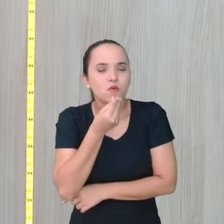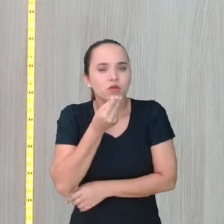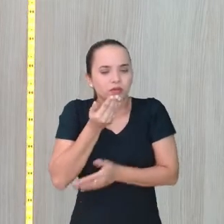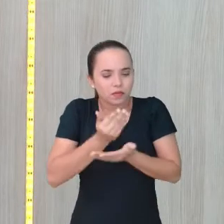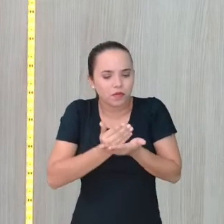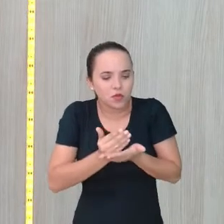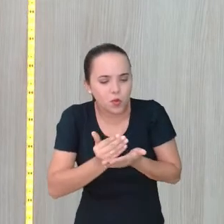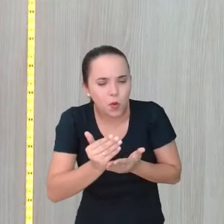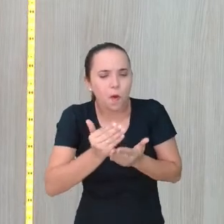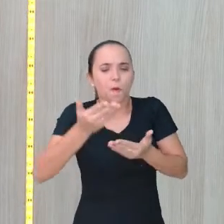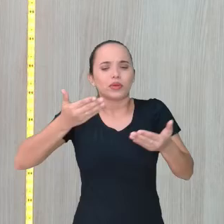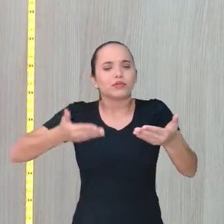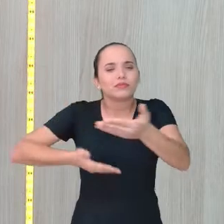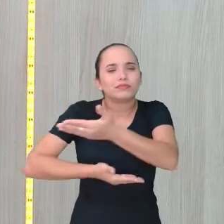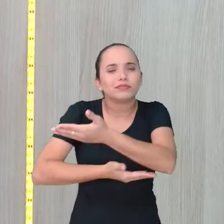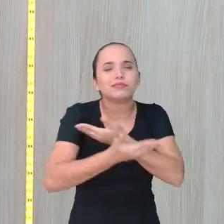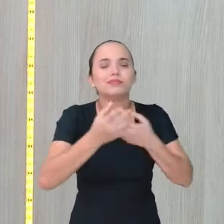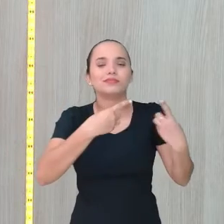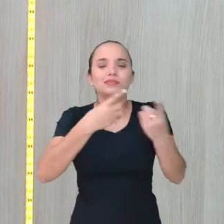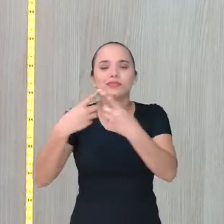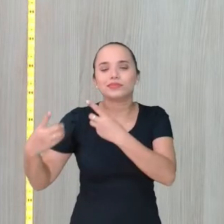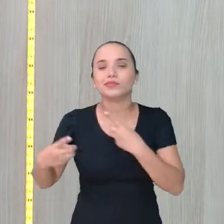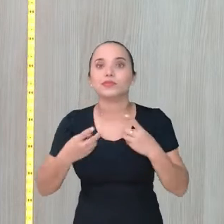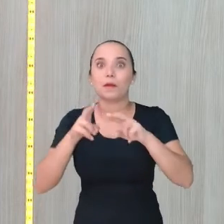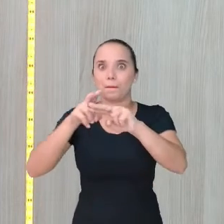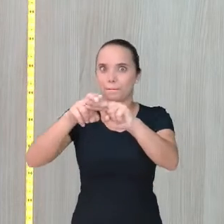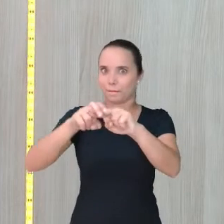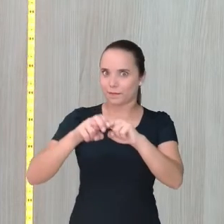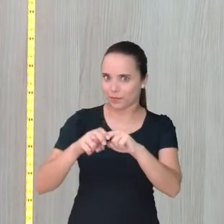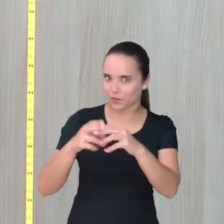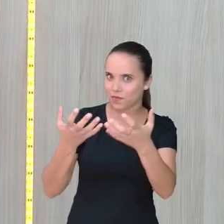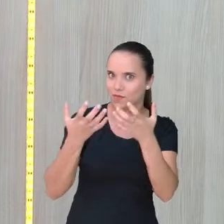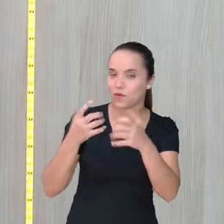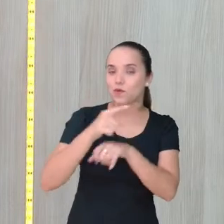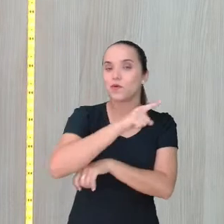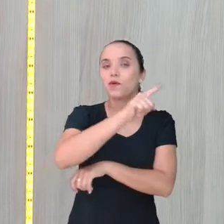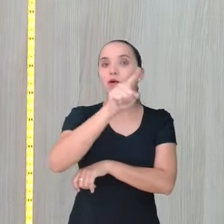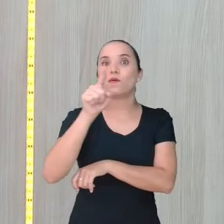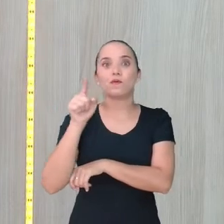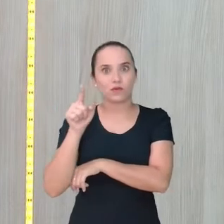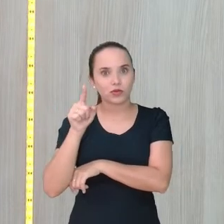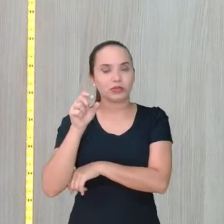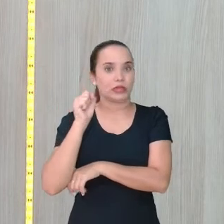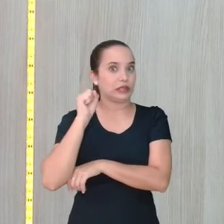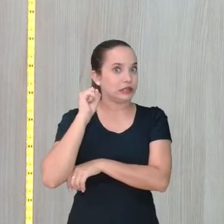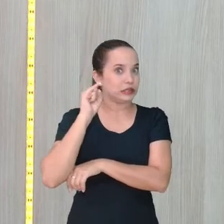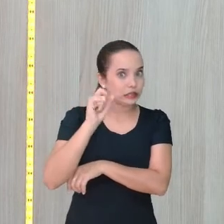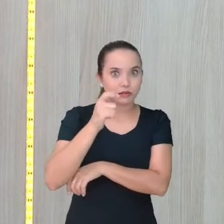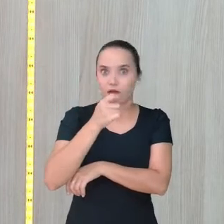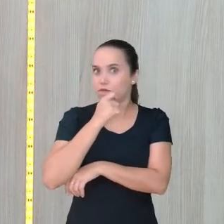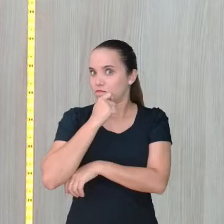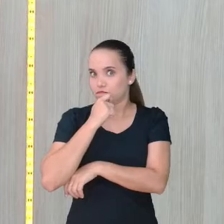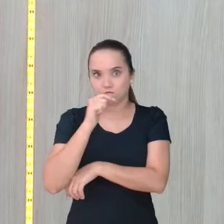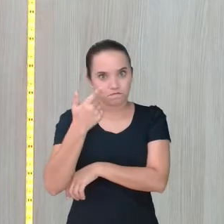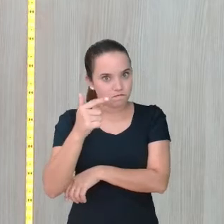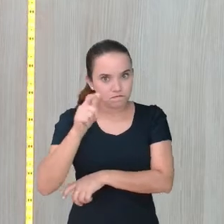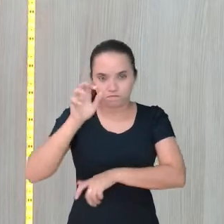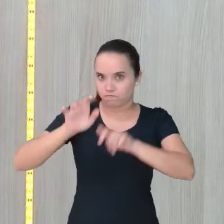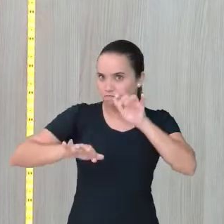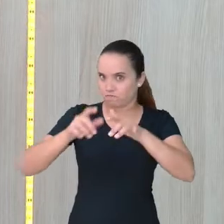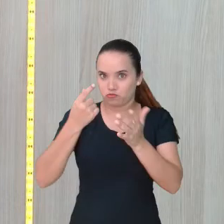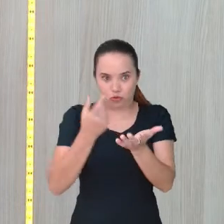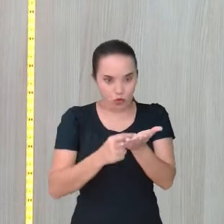esse diálogo. E aí, por isso que eu peço a vocês que ainda não têm, né, o chat,